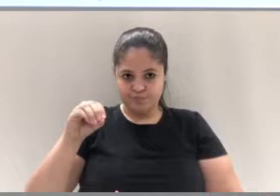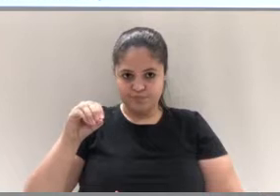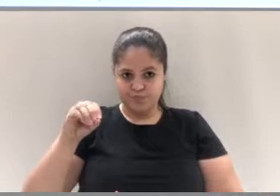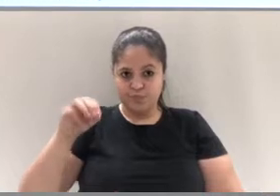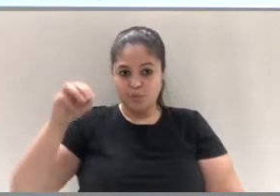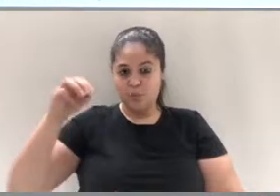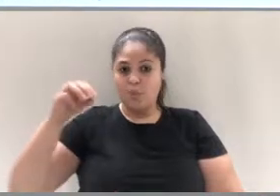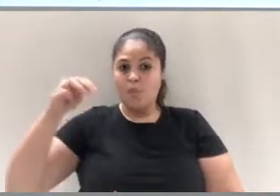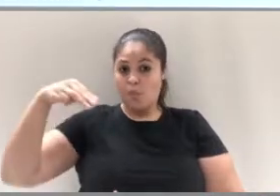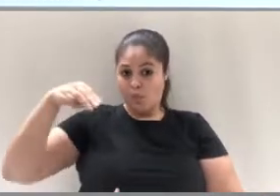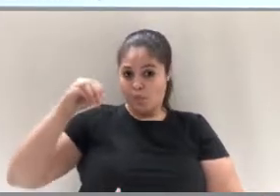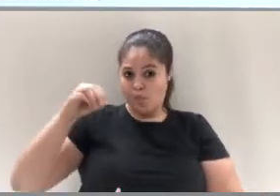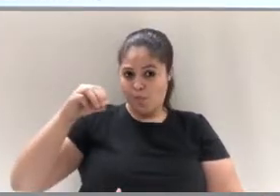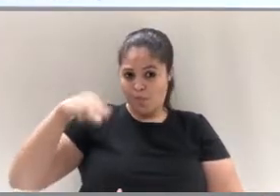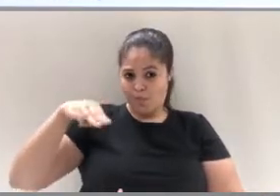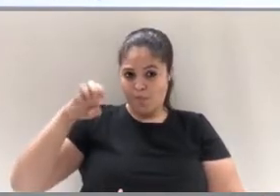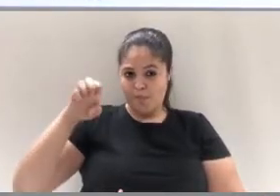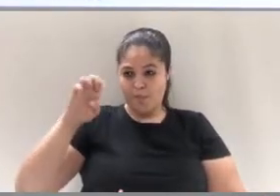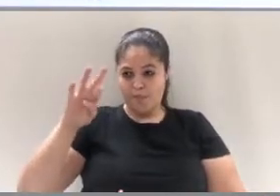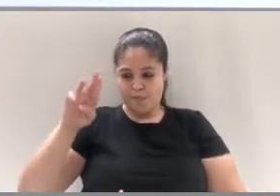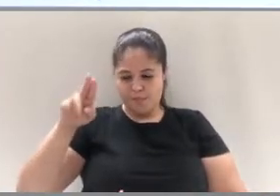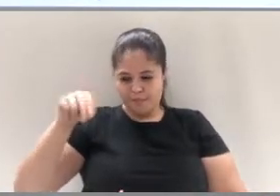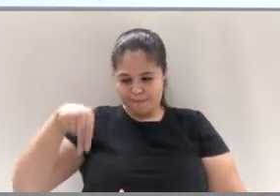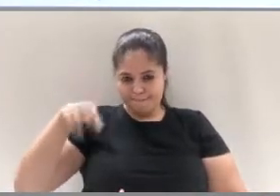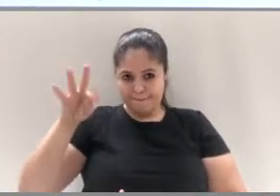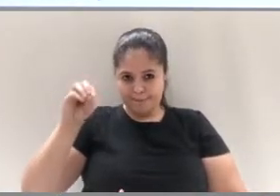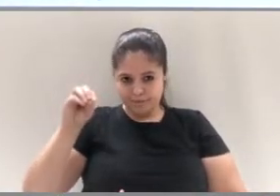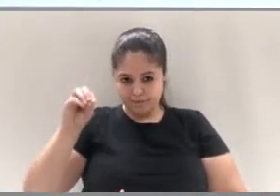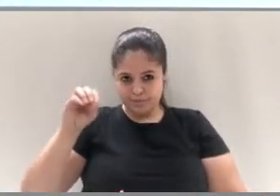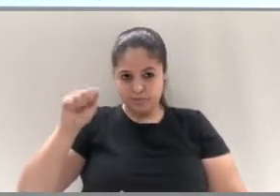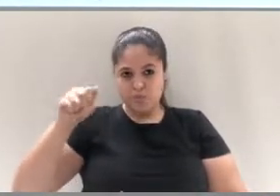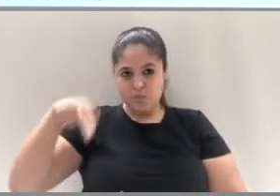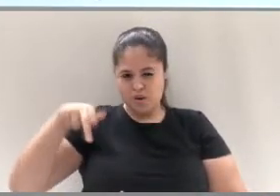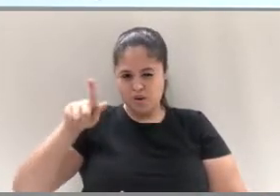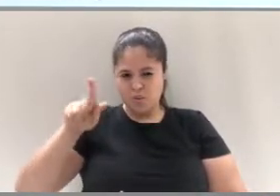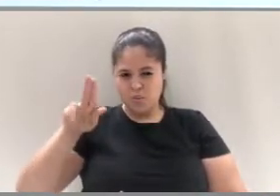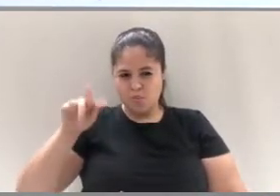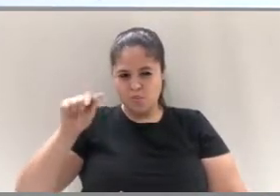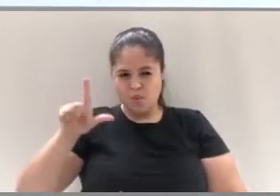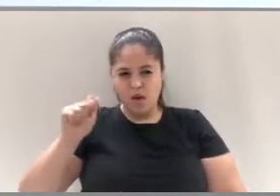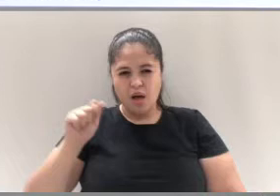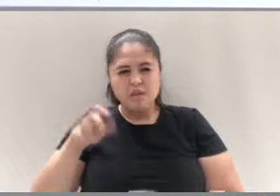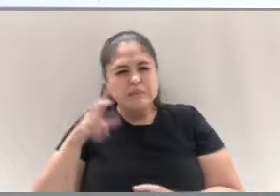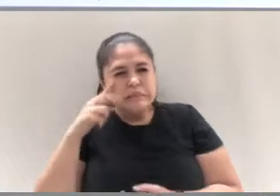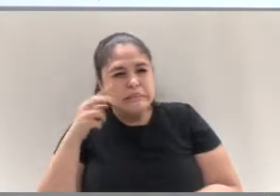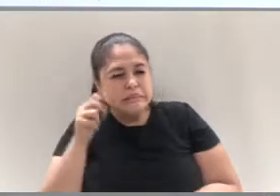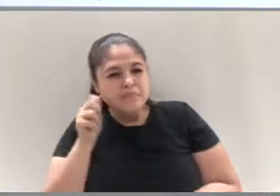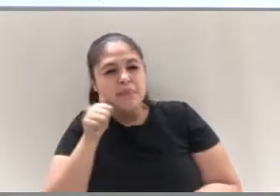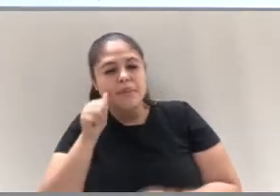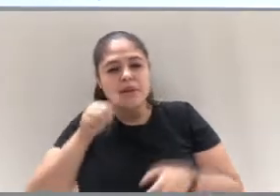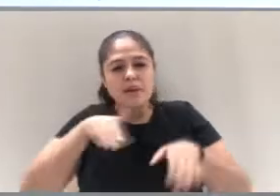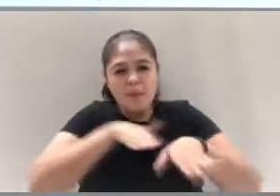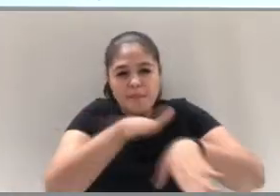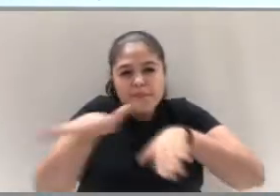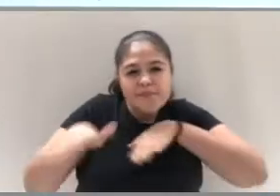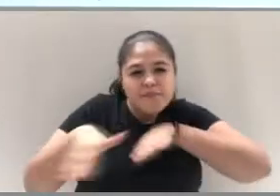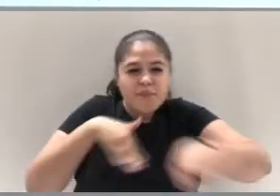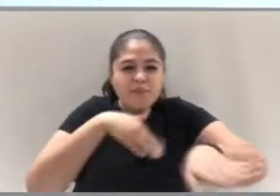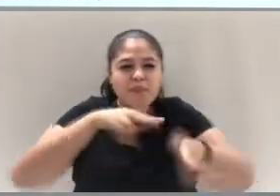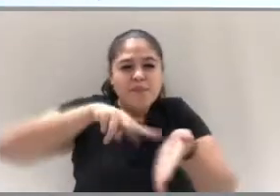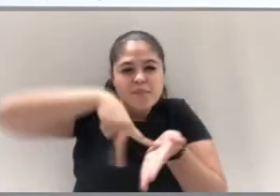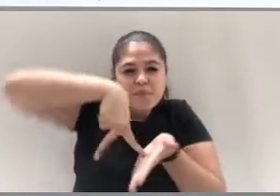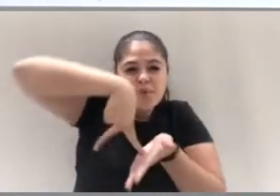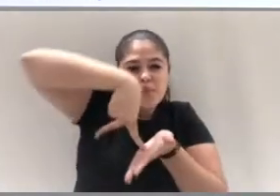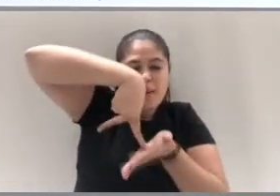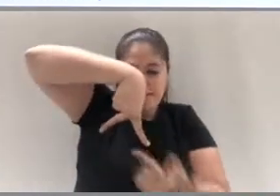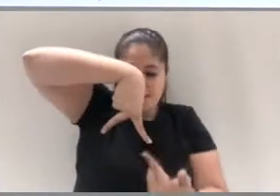Se vocês observarem a patinadora, quando ela inicia o giro, sua perna está esticada, ou seja, o seu